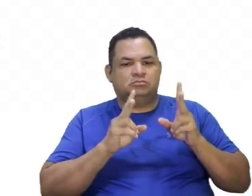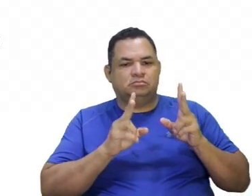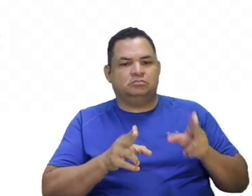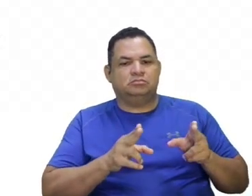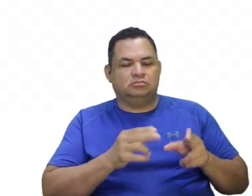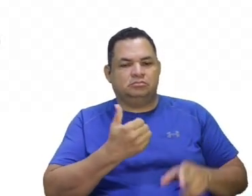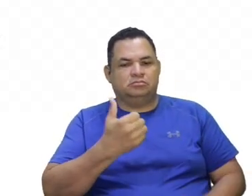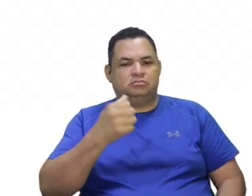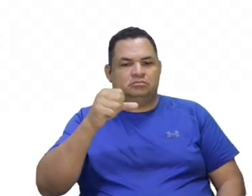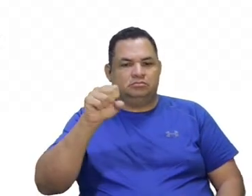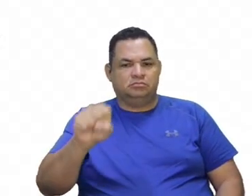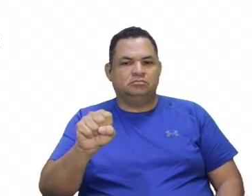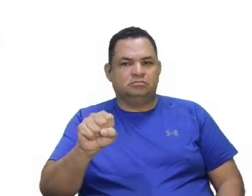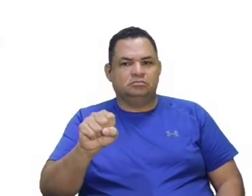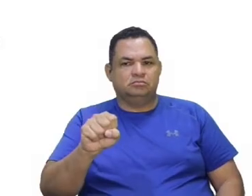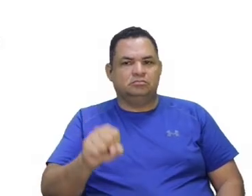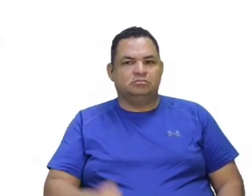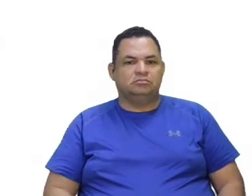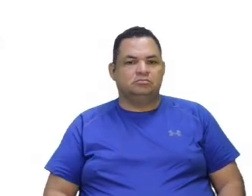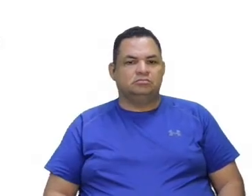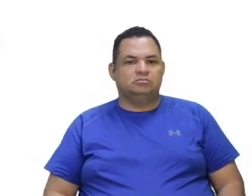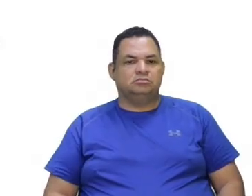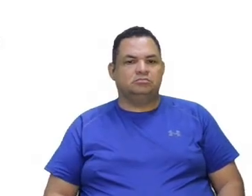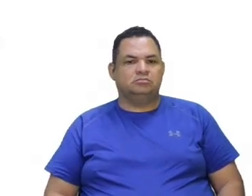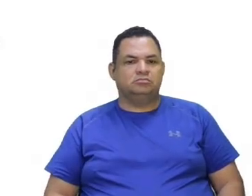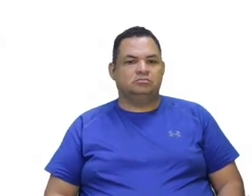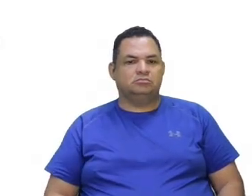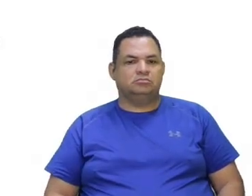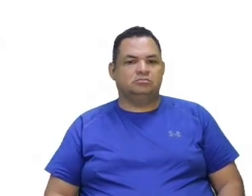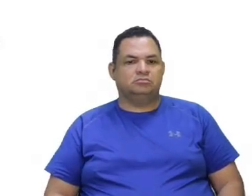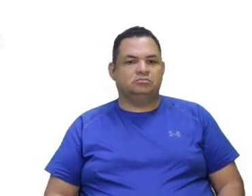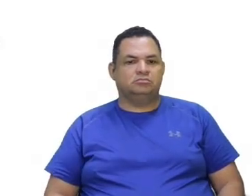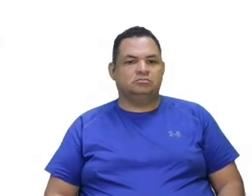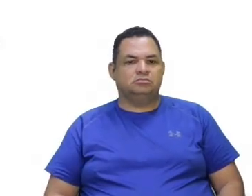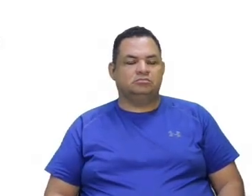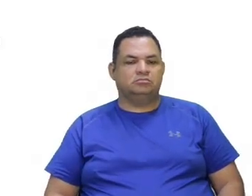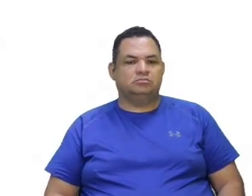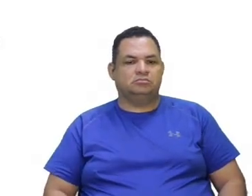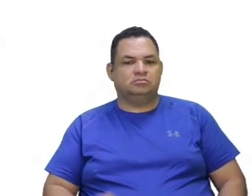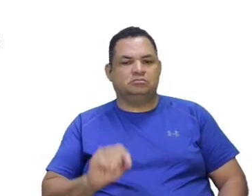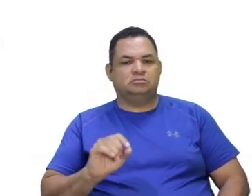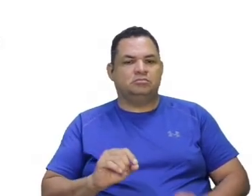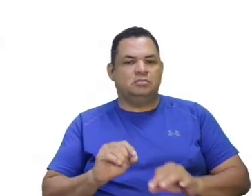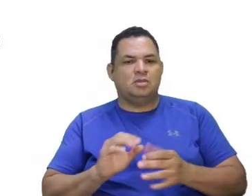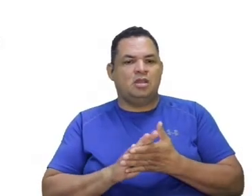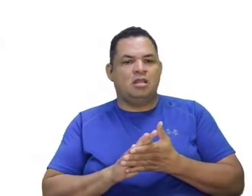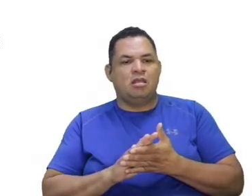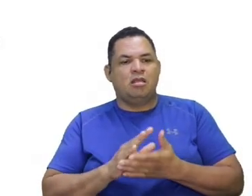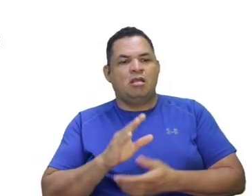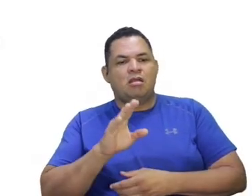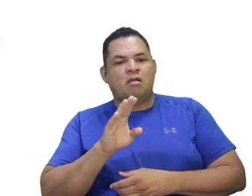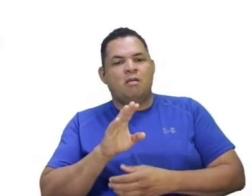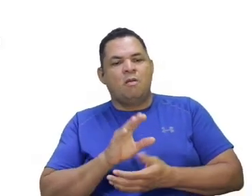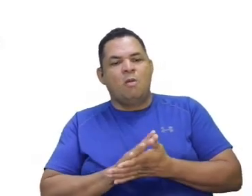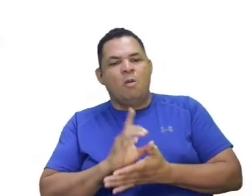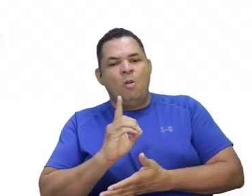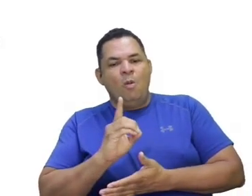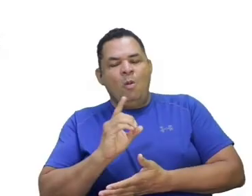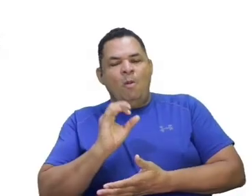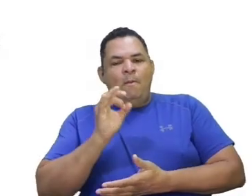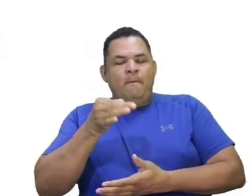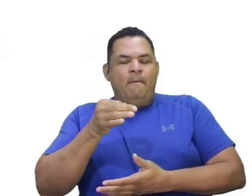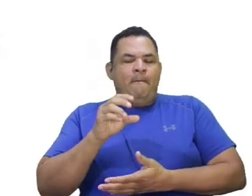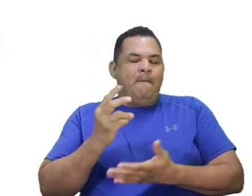a 18. E agora, como é que eu vou dizer se a D está certa ou se ela está